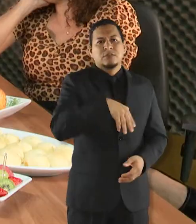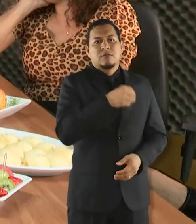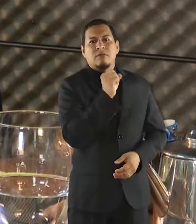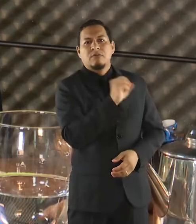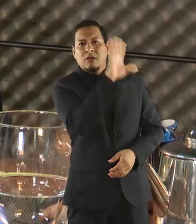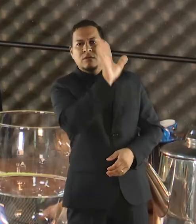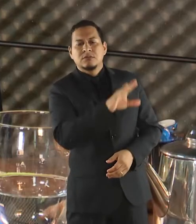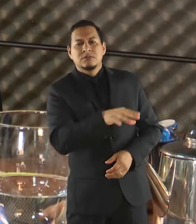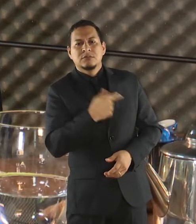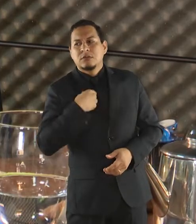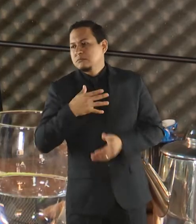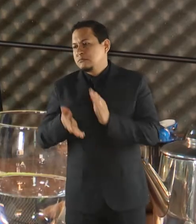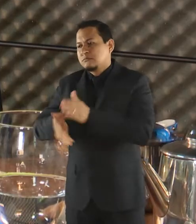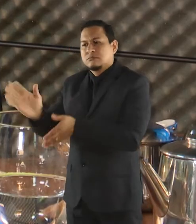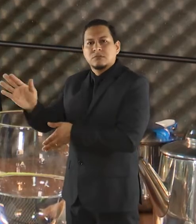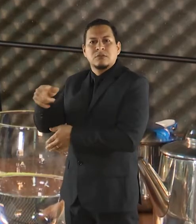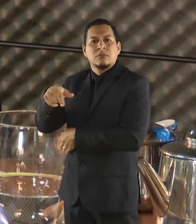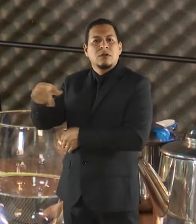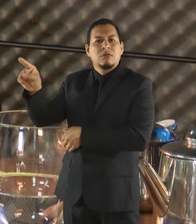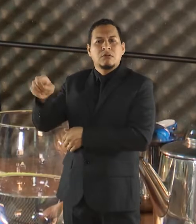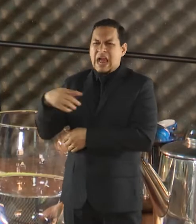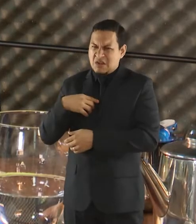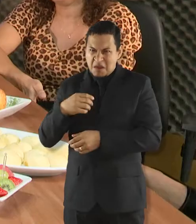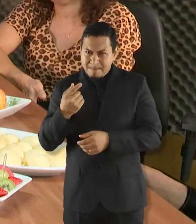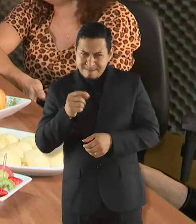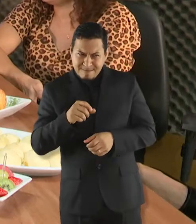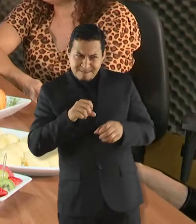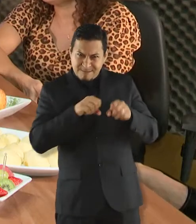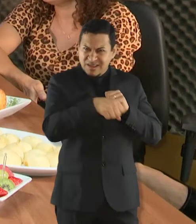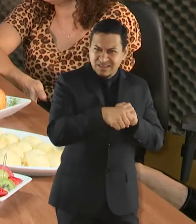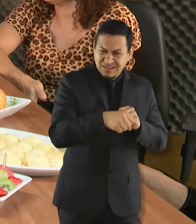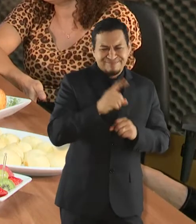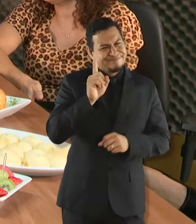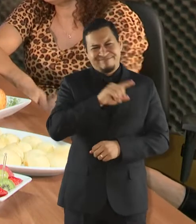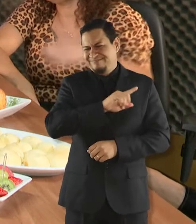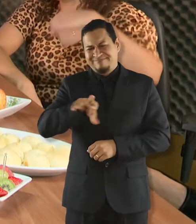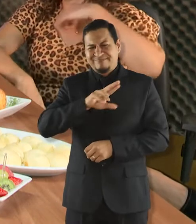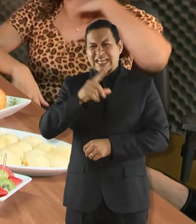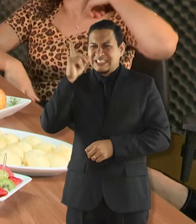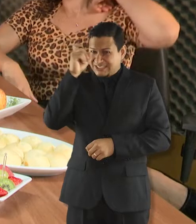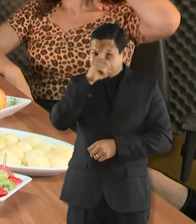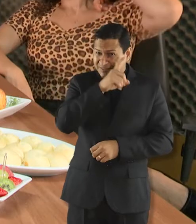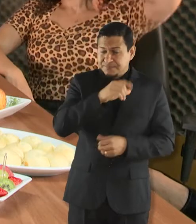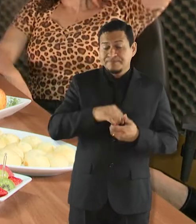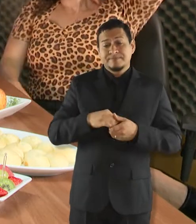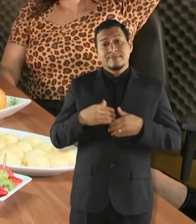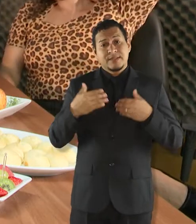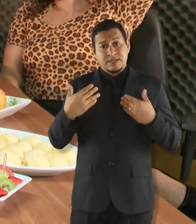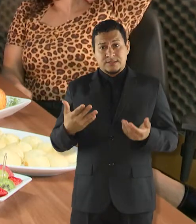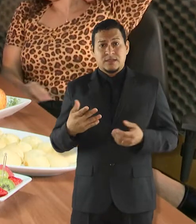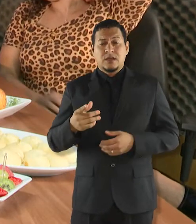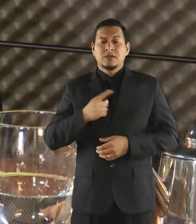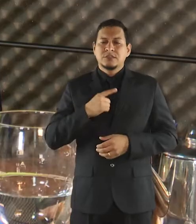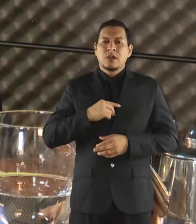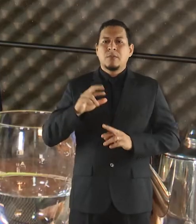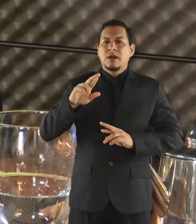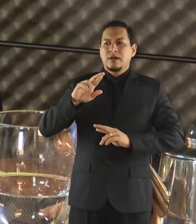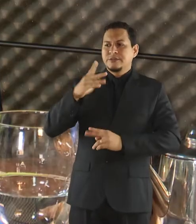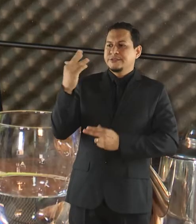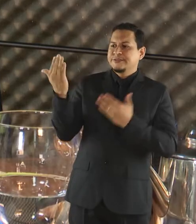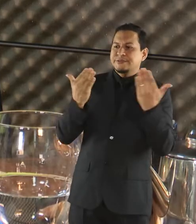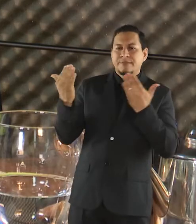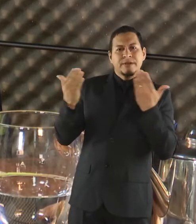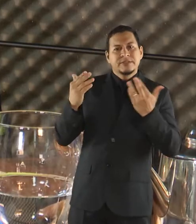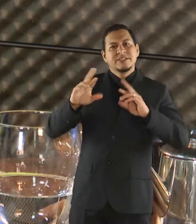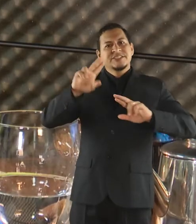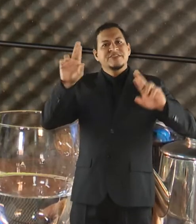dele e segue a vida dela, Exatamente. né? Matar mesmo assim é bem difícil, né? Então, É. entendeu? Então, assim, tem uma diferença. Então,